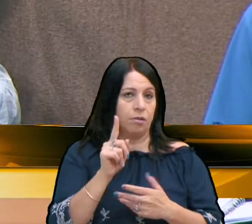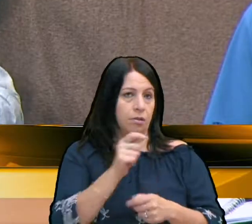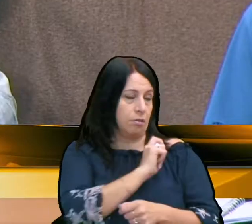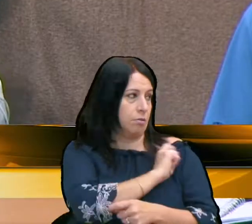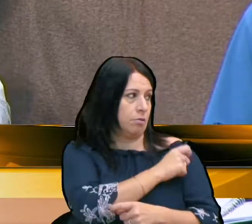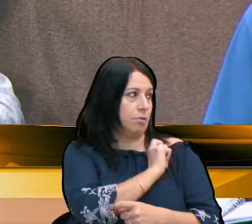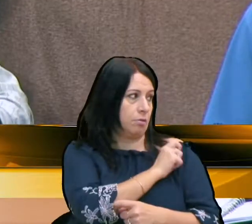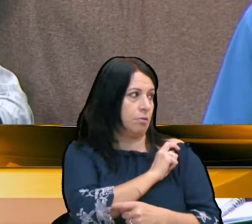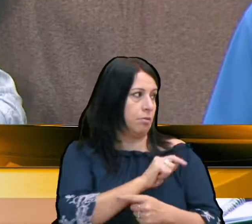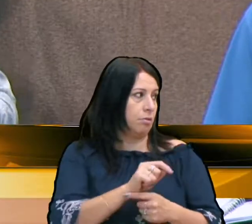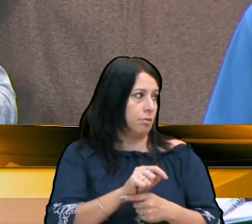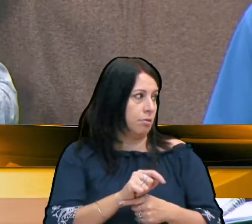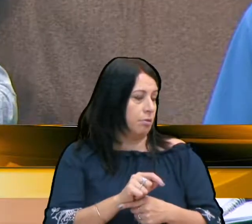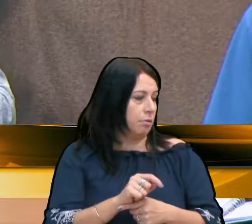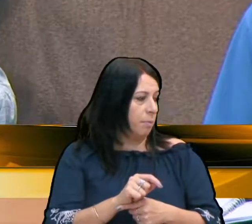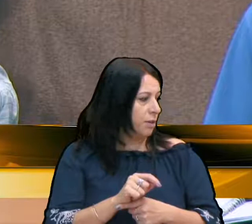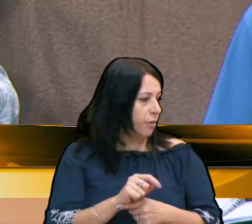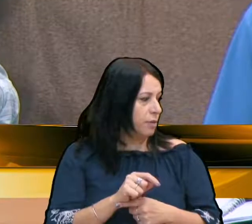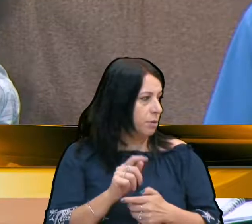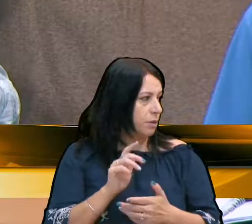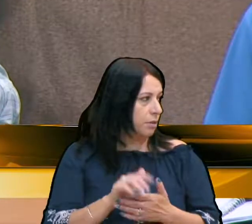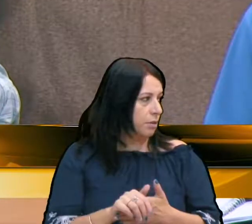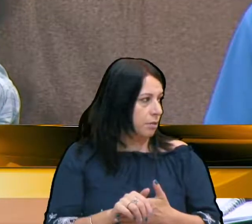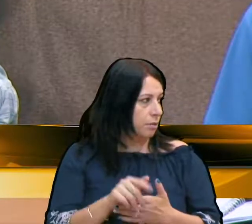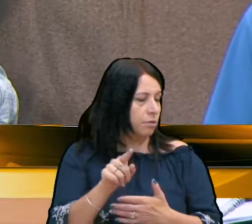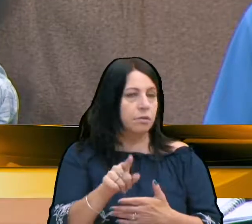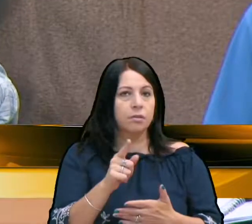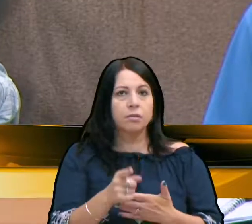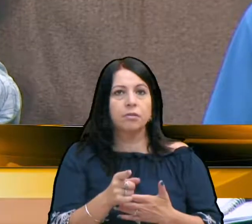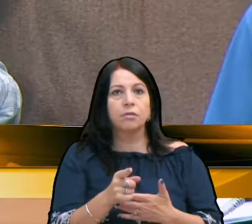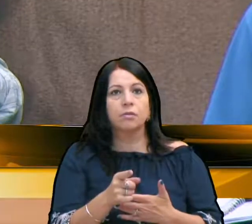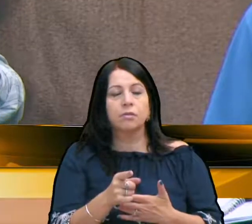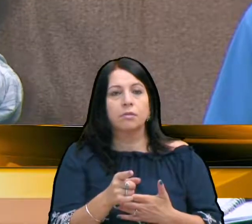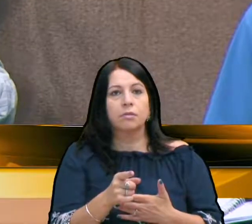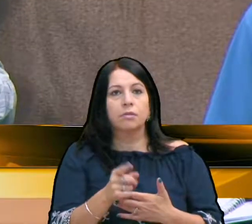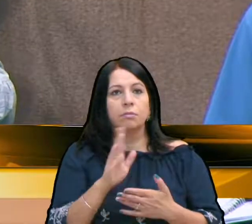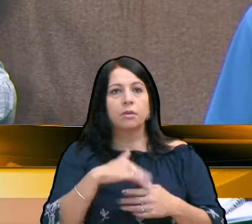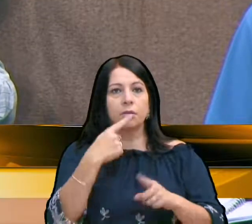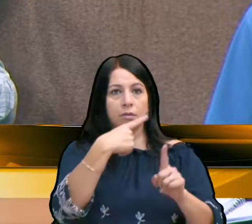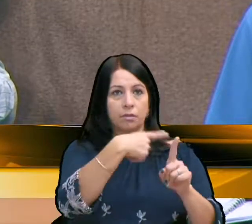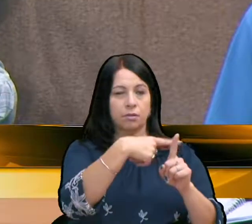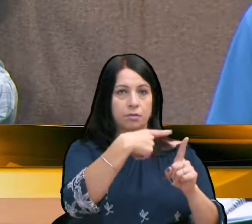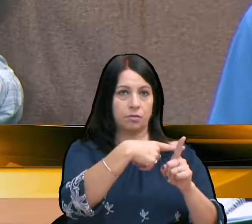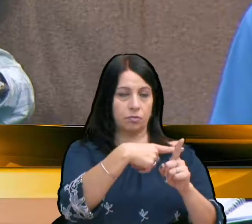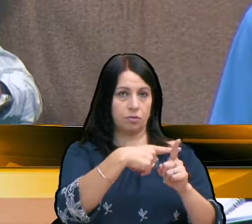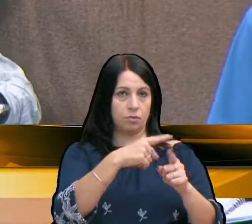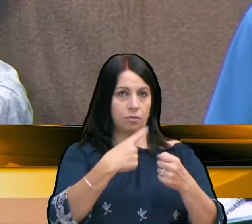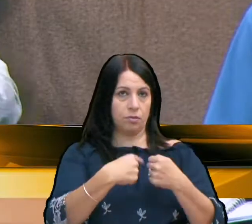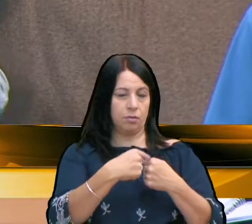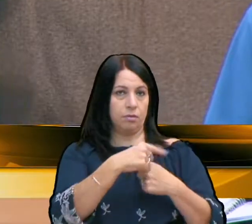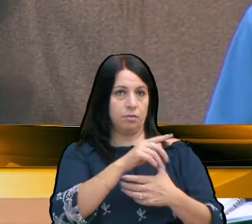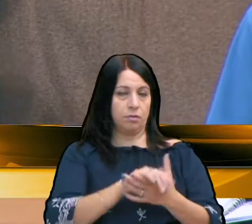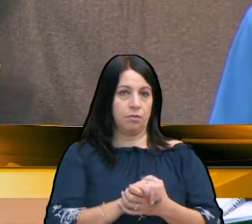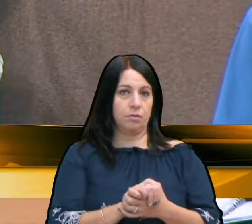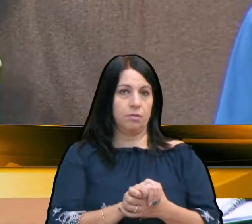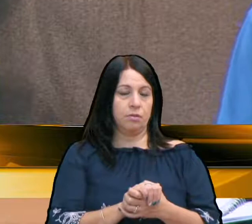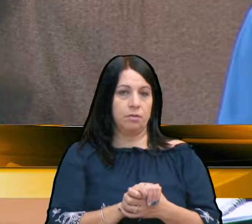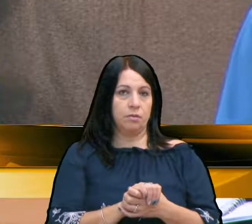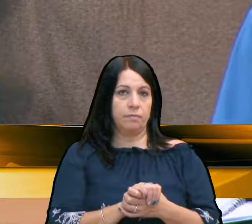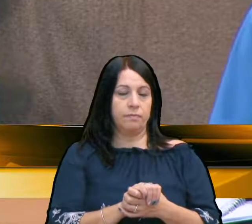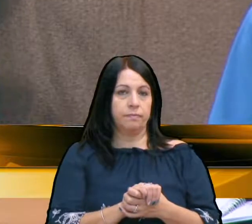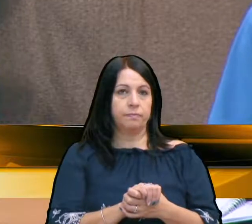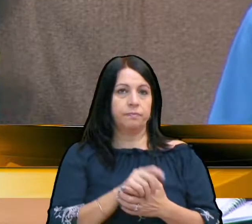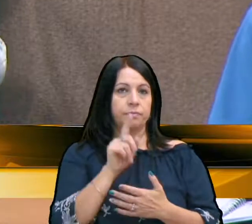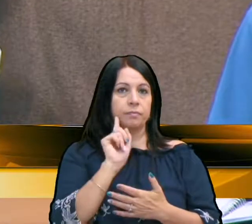fiscalização é feita por mais pessoas. E, segundo, ela dá um retorno muito maior e mais positivo para as cidades e, consequentemente,